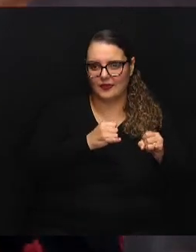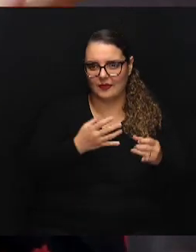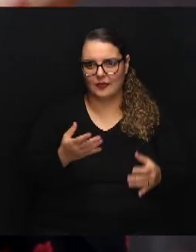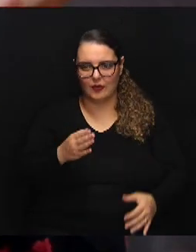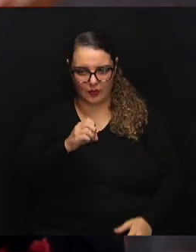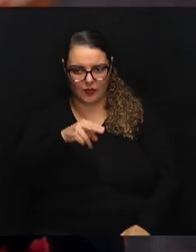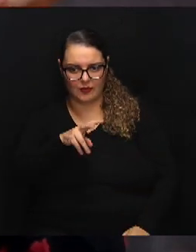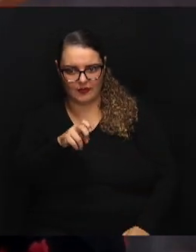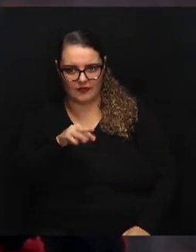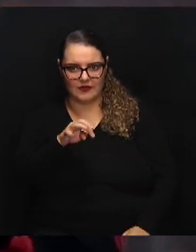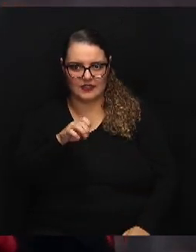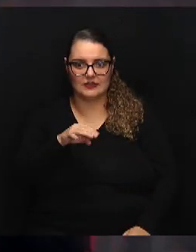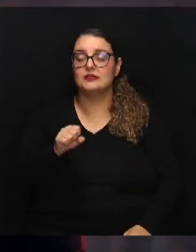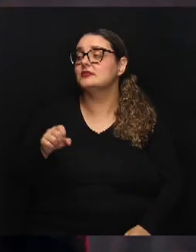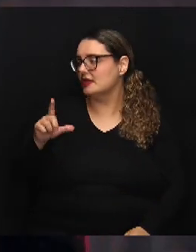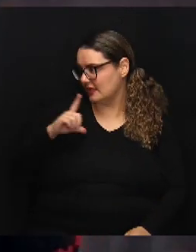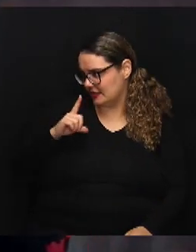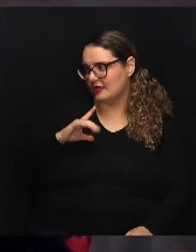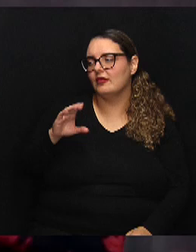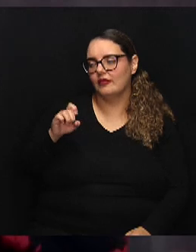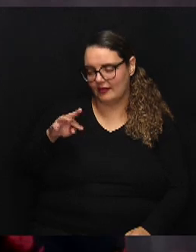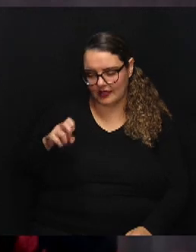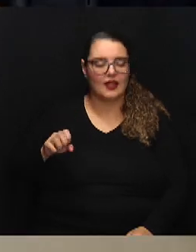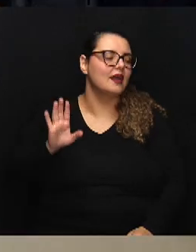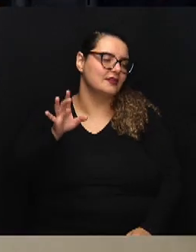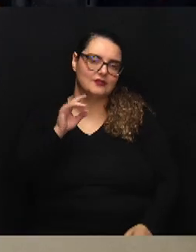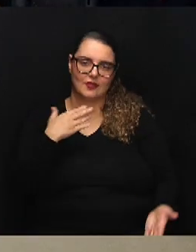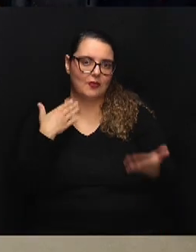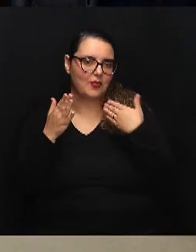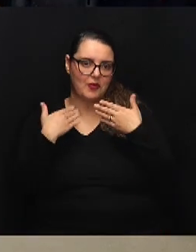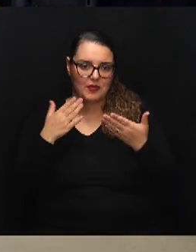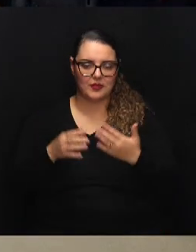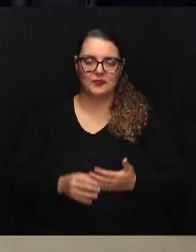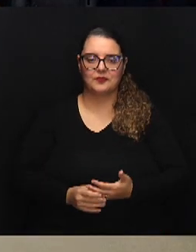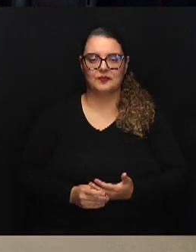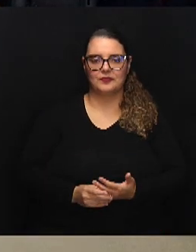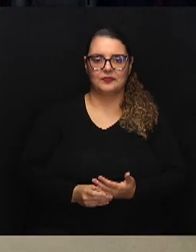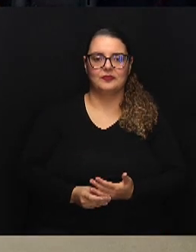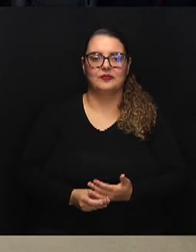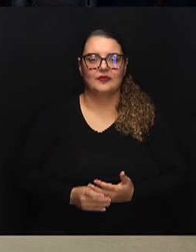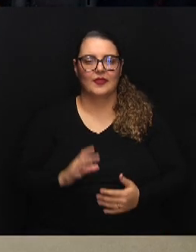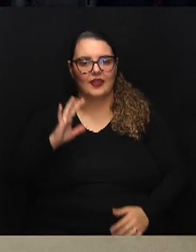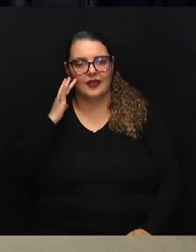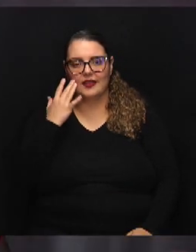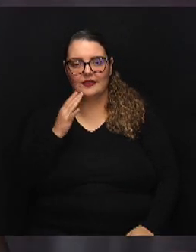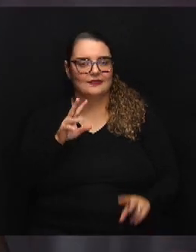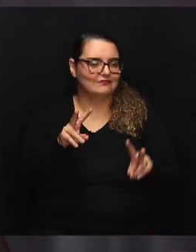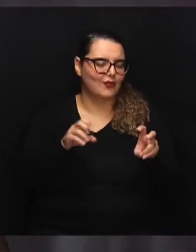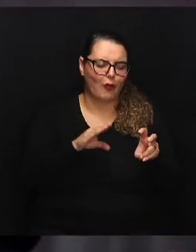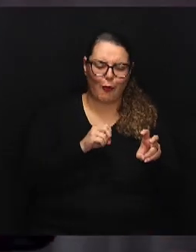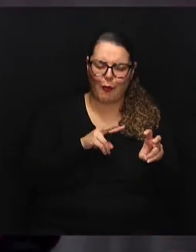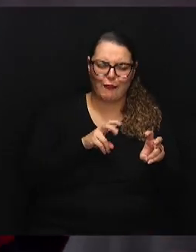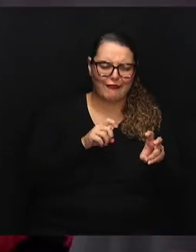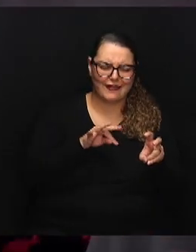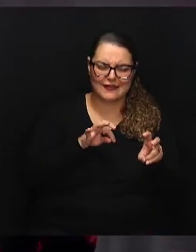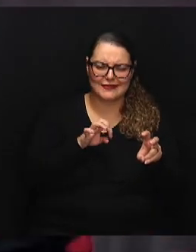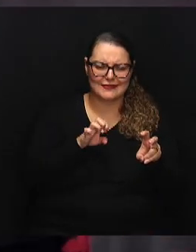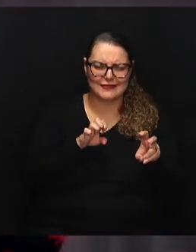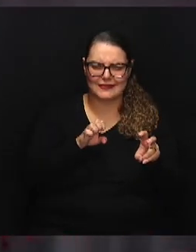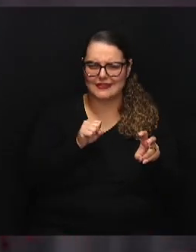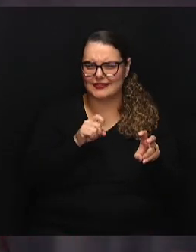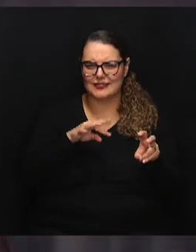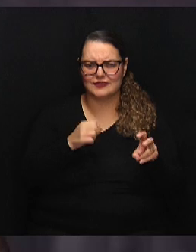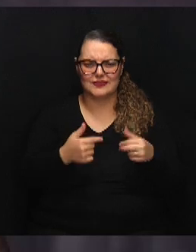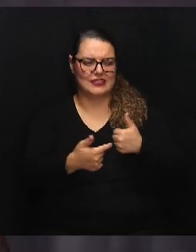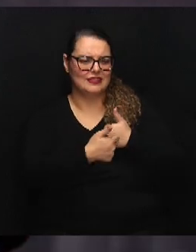Tem o conversante também, conversante, né? Só conversa, conversante, né? Só conversa, né? Eu acho muito legal essa coisa do conversante. Muito bom. Você se curte ali, curte as minhas coisas,